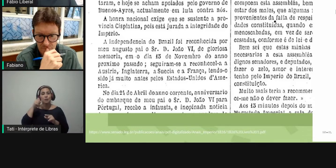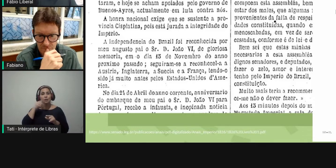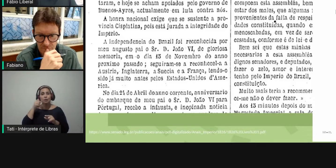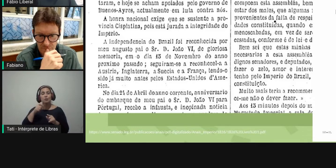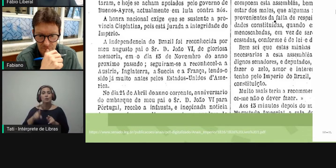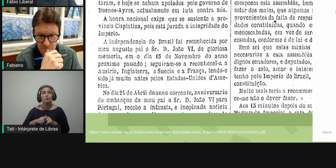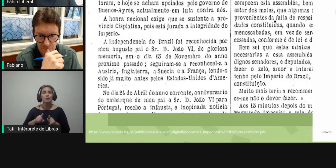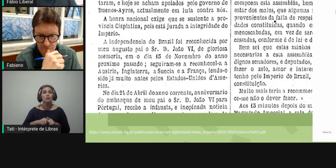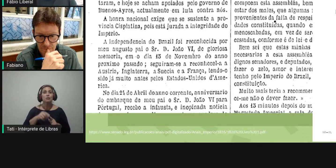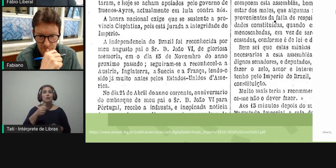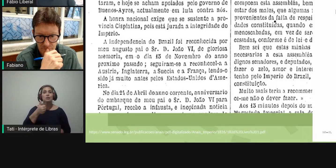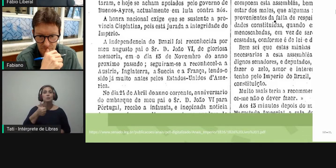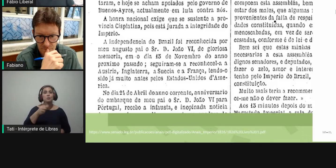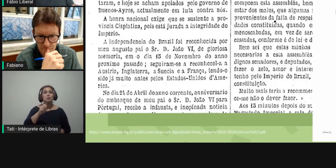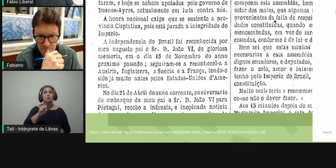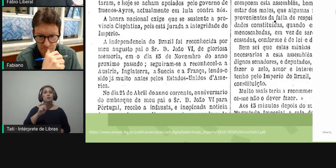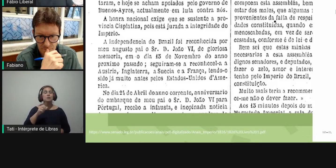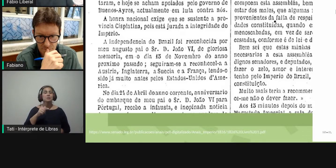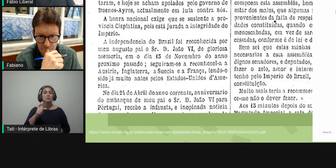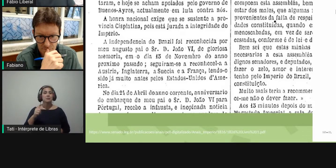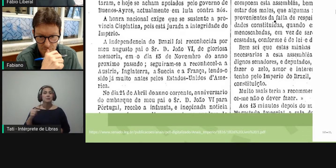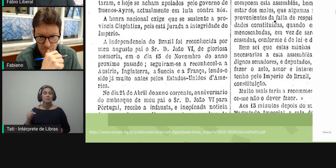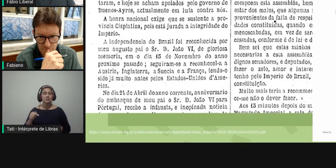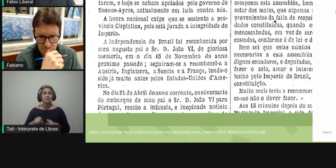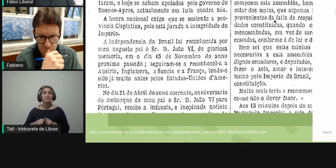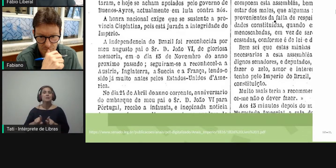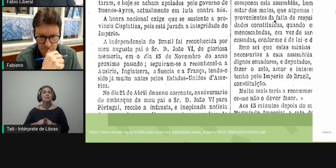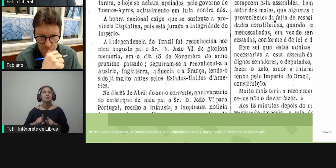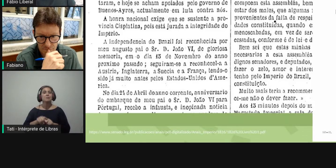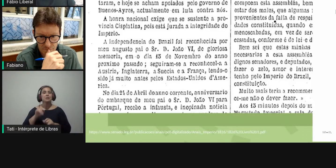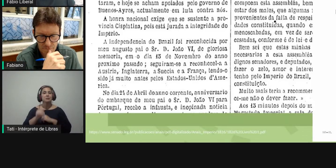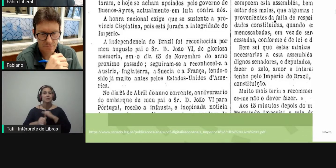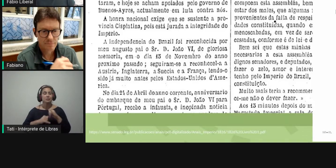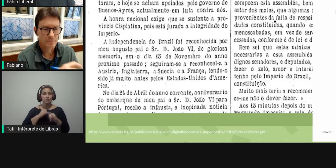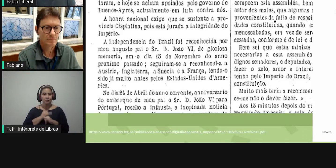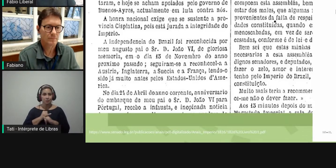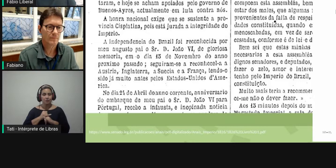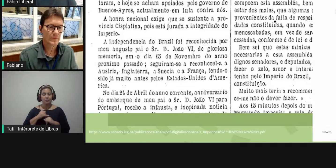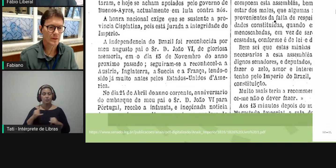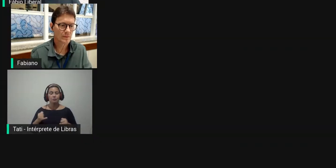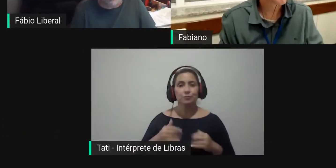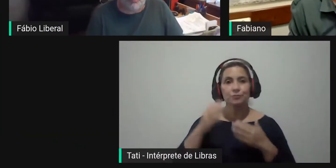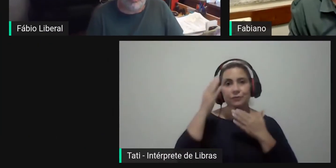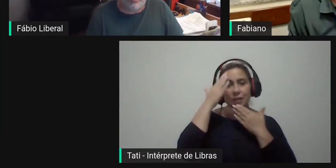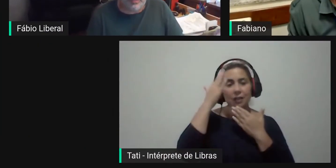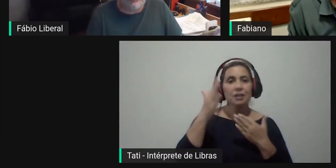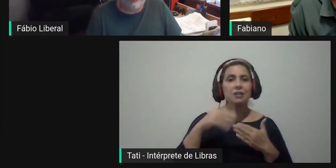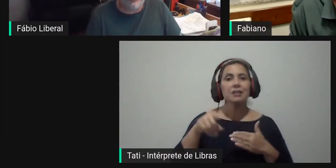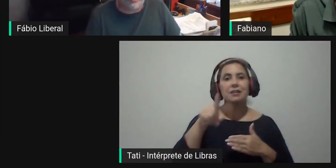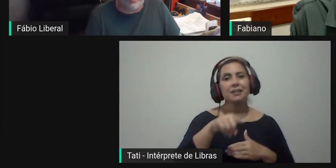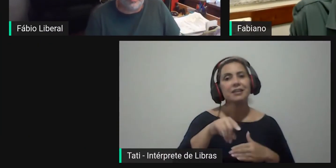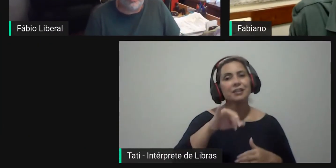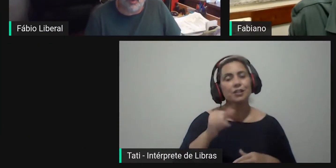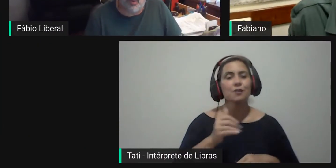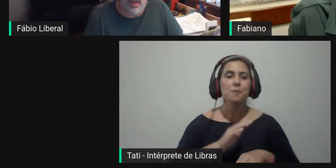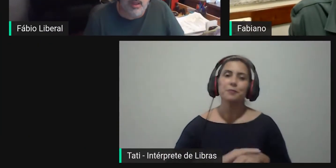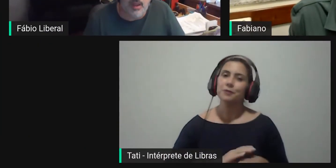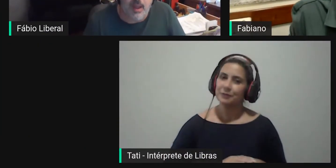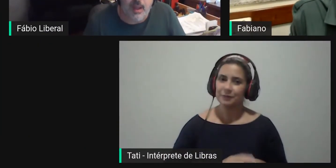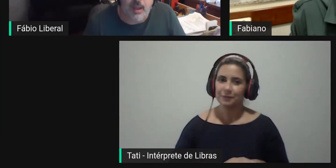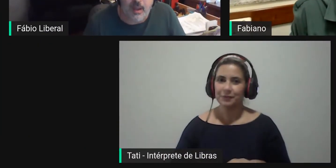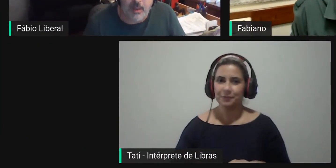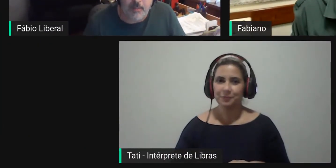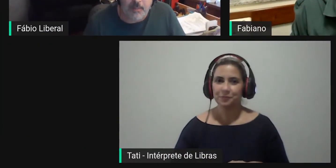1877 e é a está disponível também no site do Senado. Agradeço muito pela oportunidade e pela